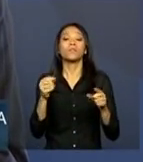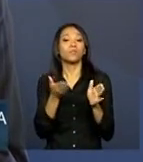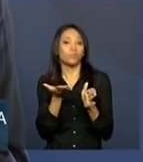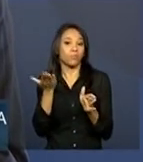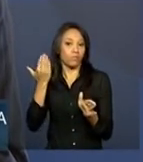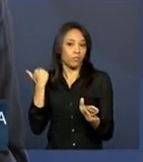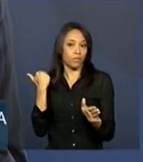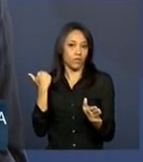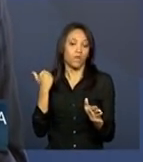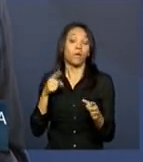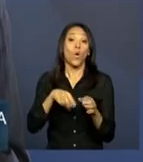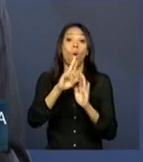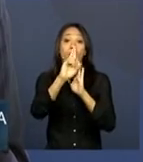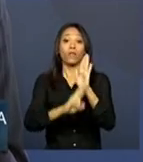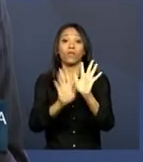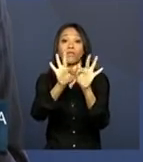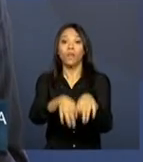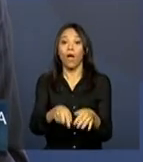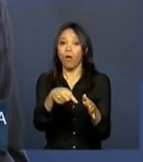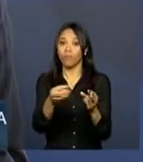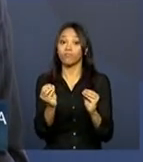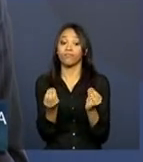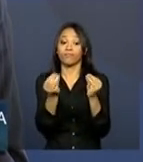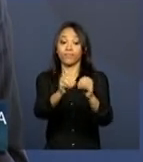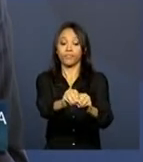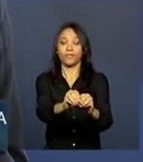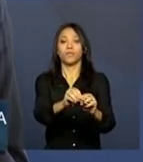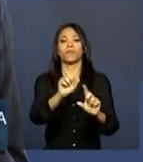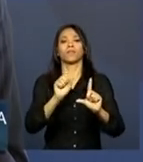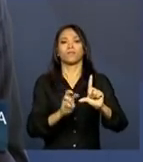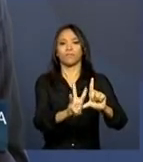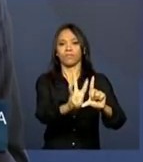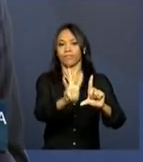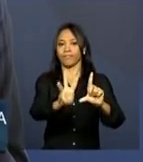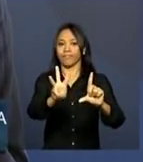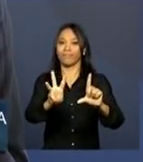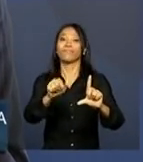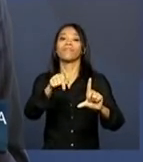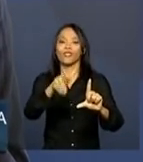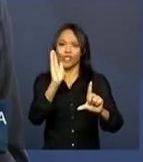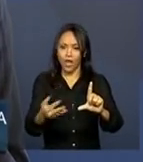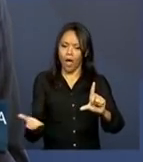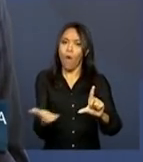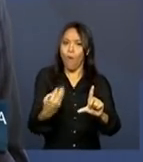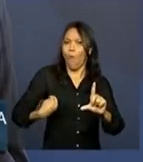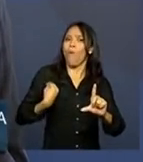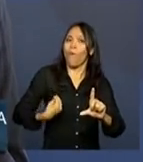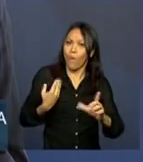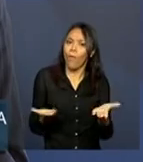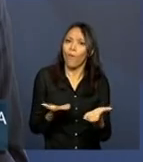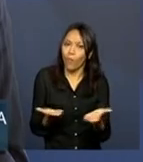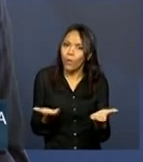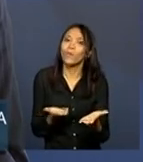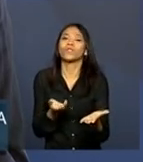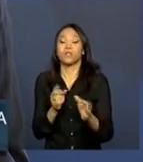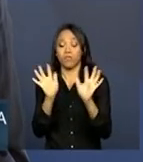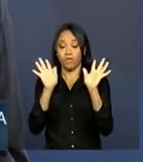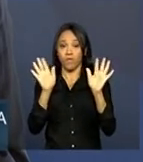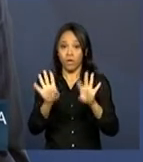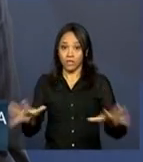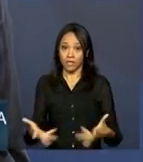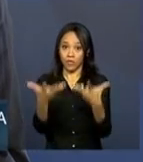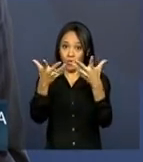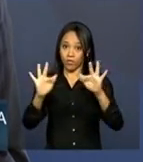o relatório final estará disponível no sítio da comissão na verdade já na data de hoje logo log após o encerramento dessa cerimônia